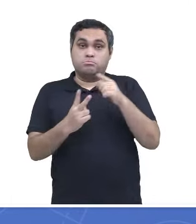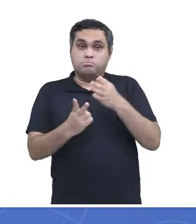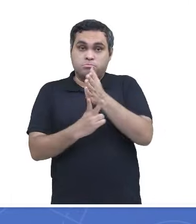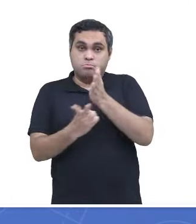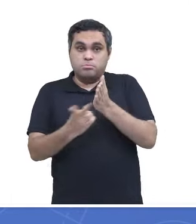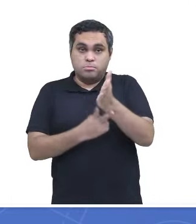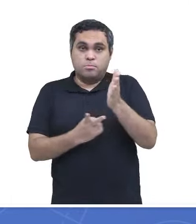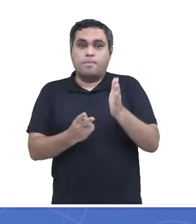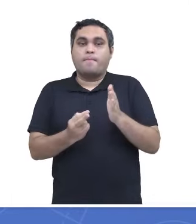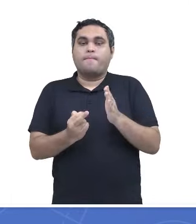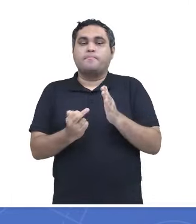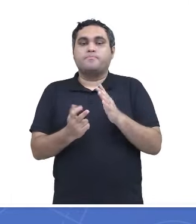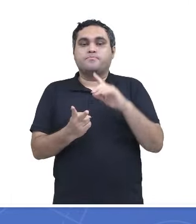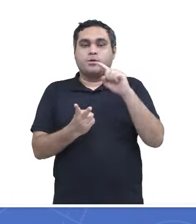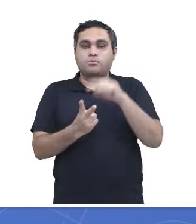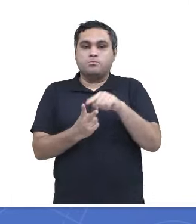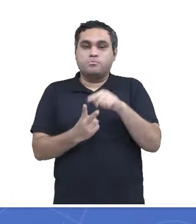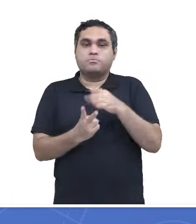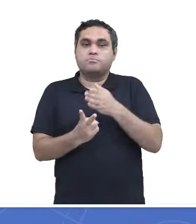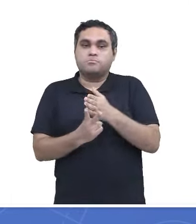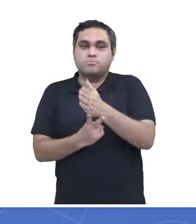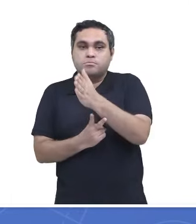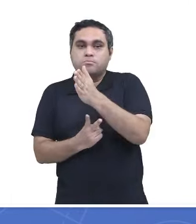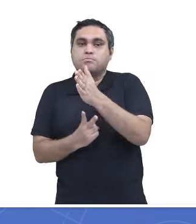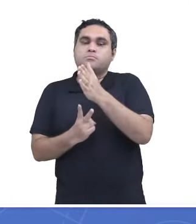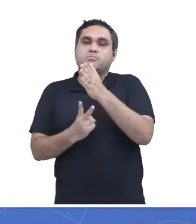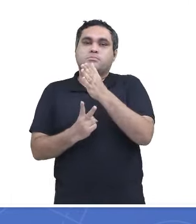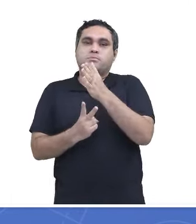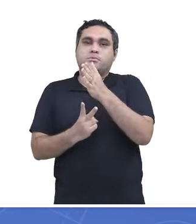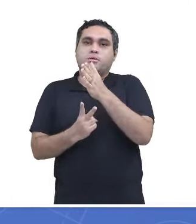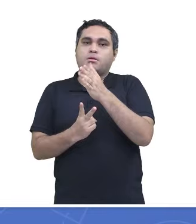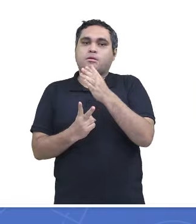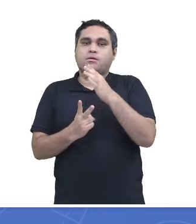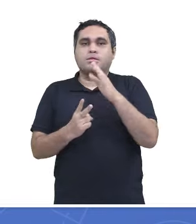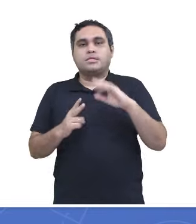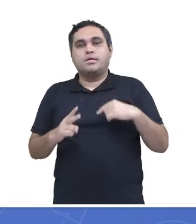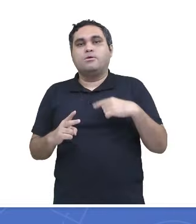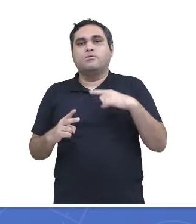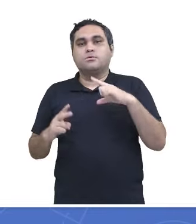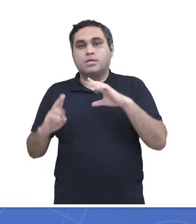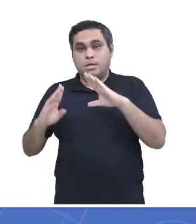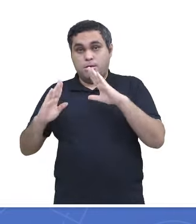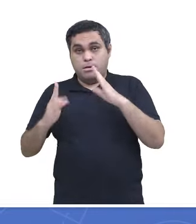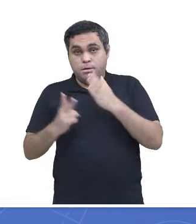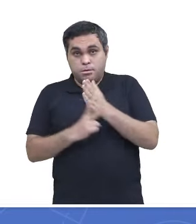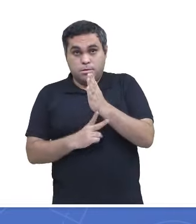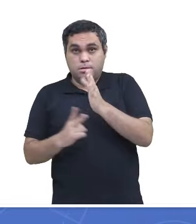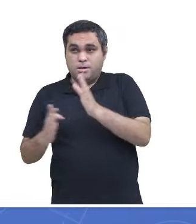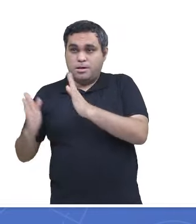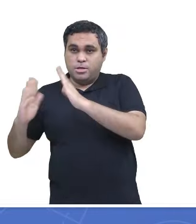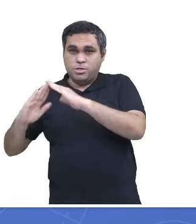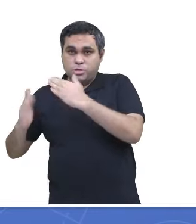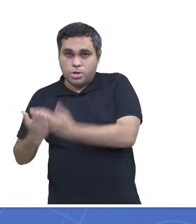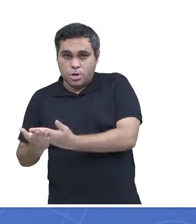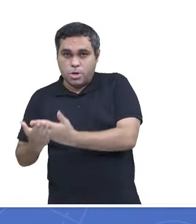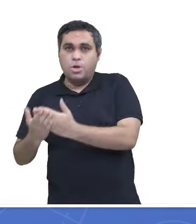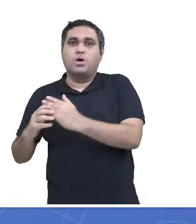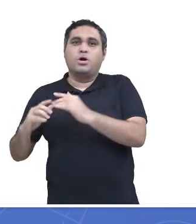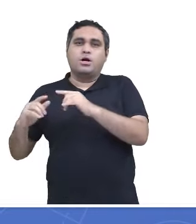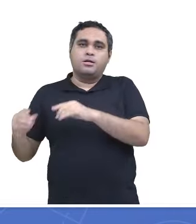restrito, inscreve-se no eixo do trânsito da escola para o trabalho, como nós já vimos,